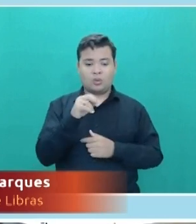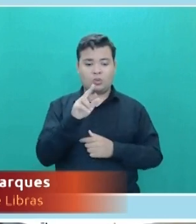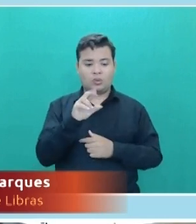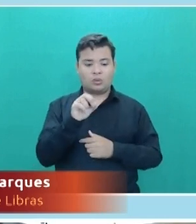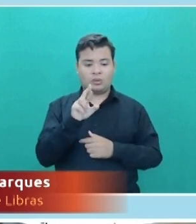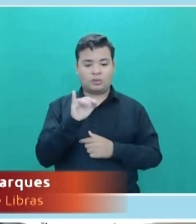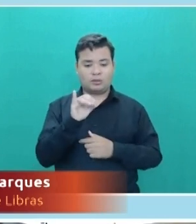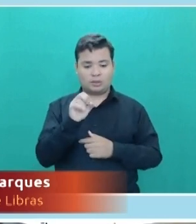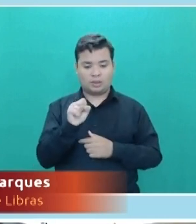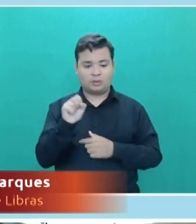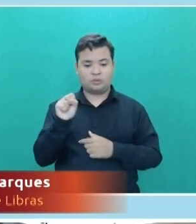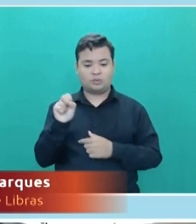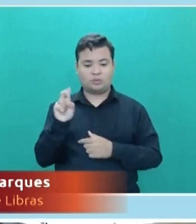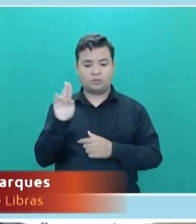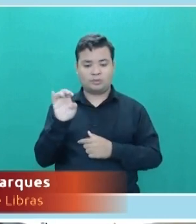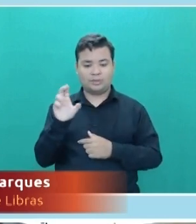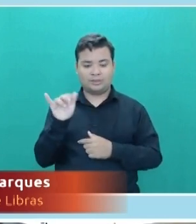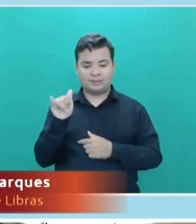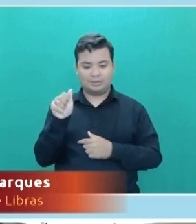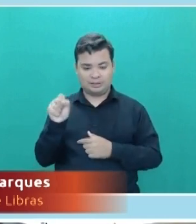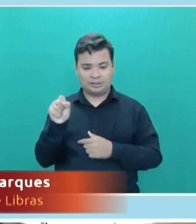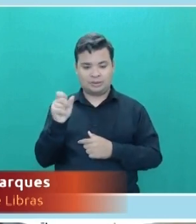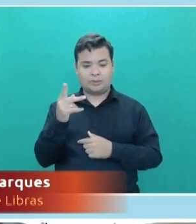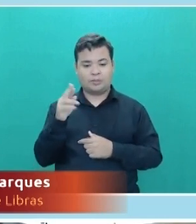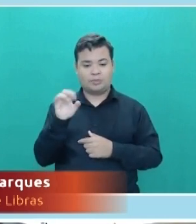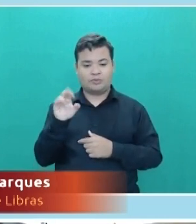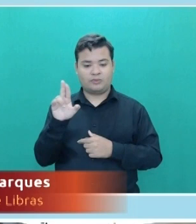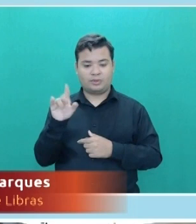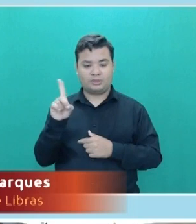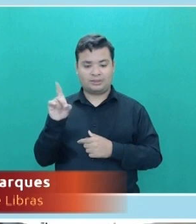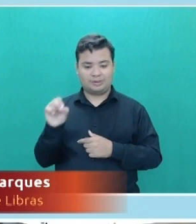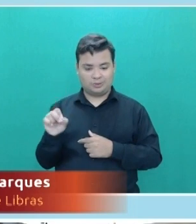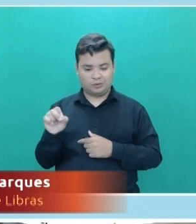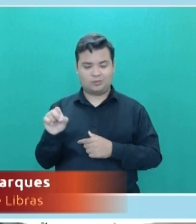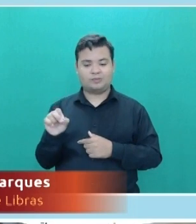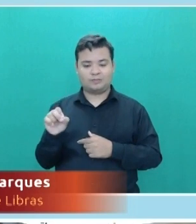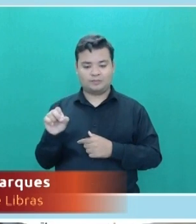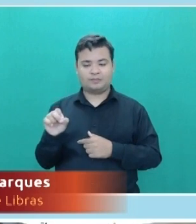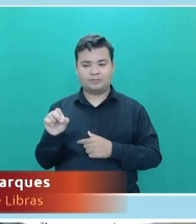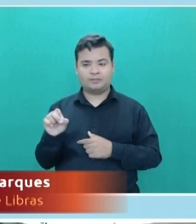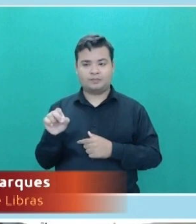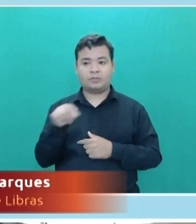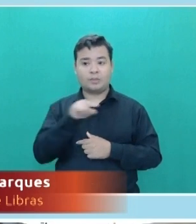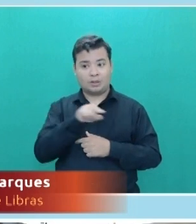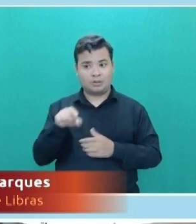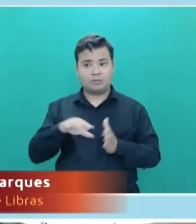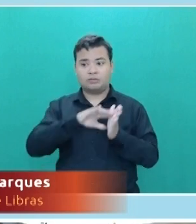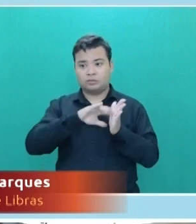para o vencido, ainda que